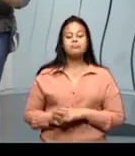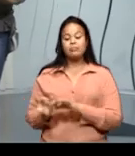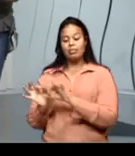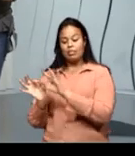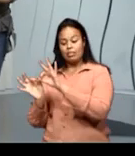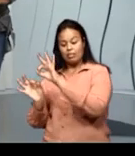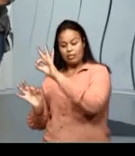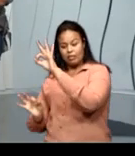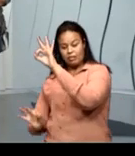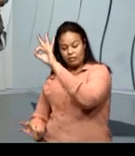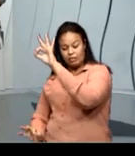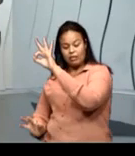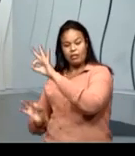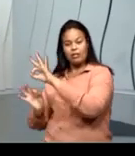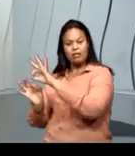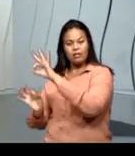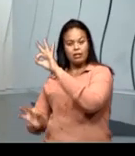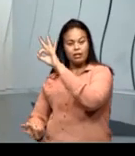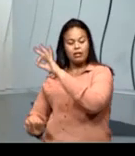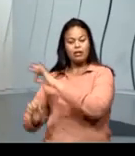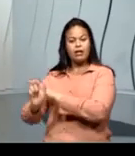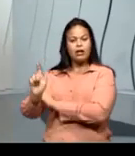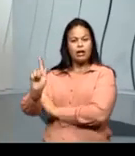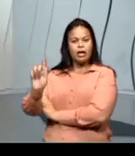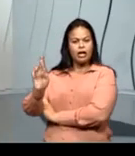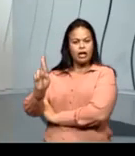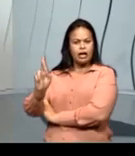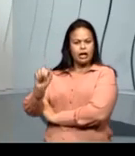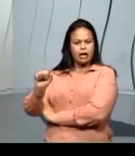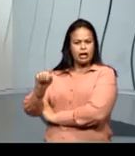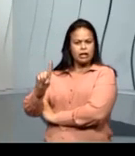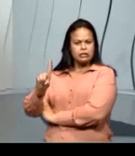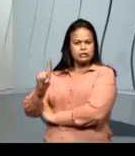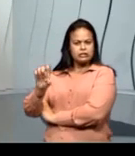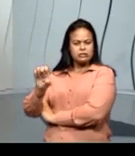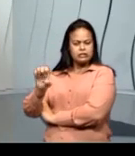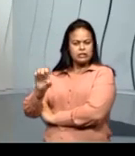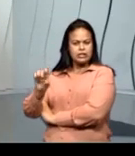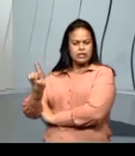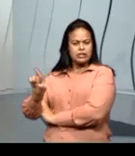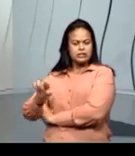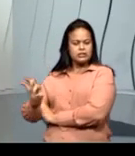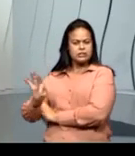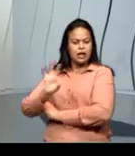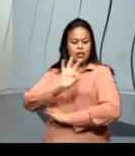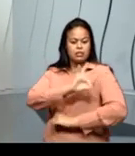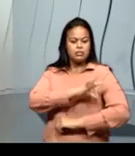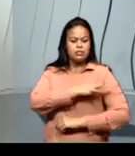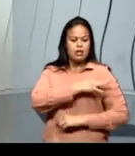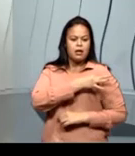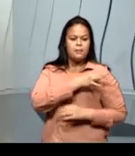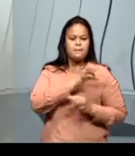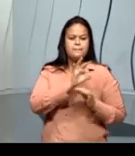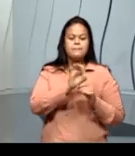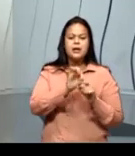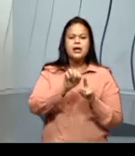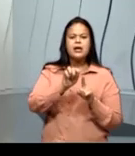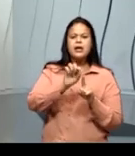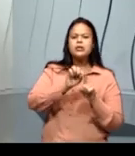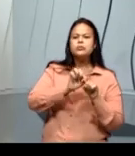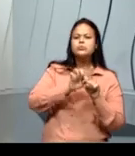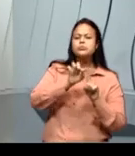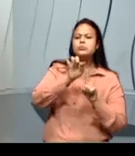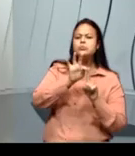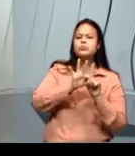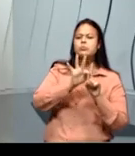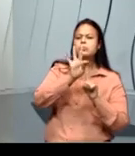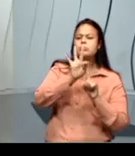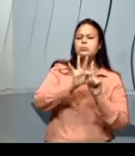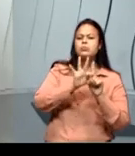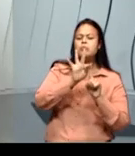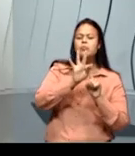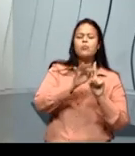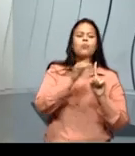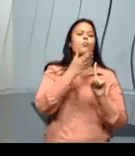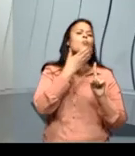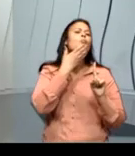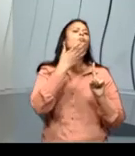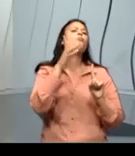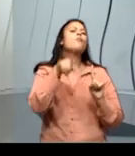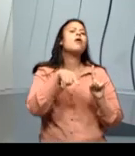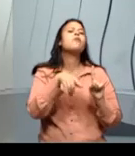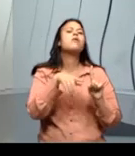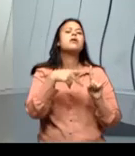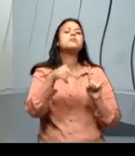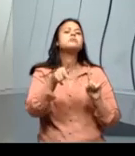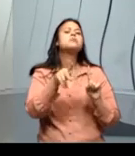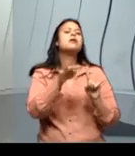grandeza é a grandeza temperatura. Se você coloca um termômetro e num contexto alguém pergunta qual é a sua